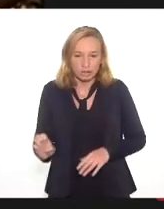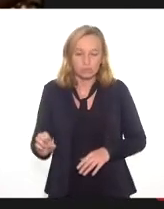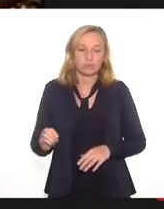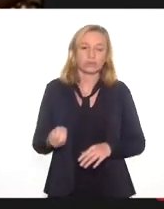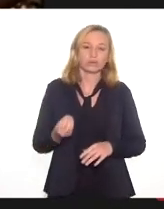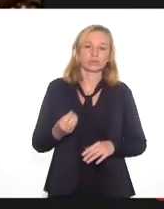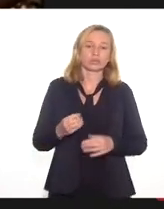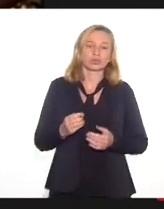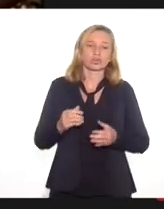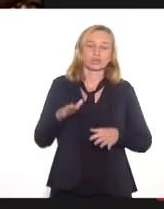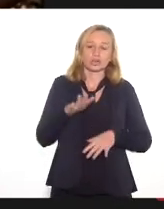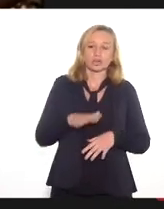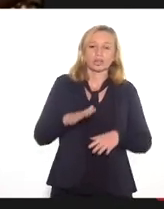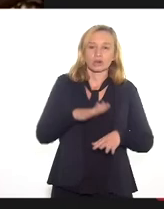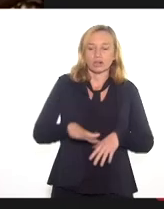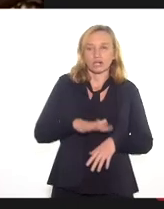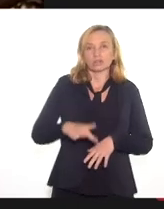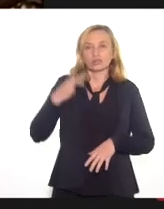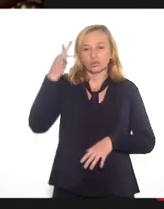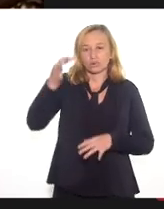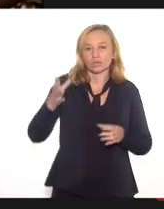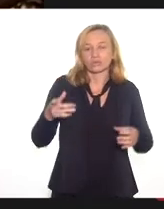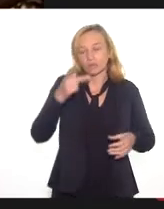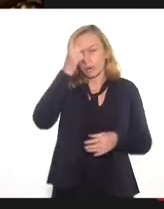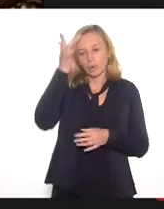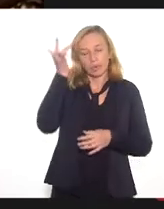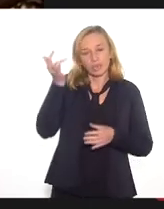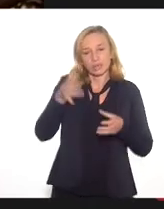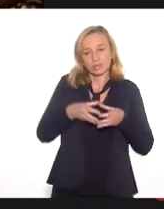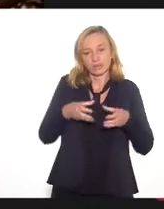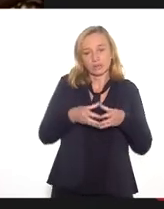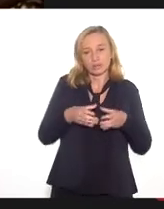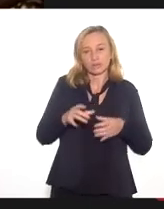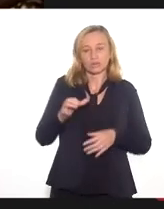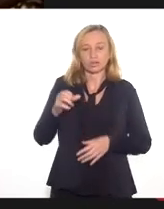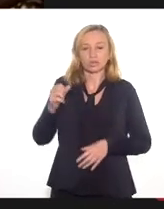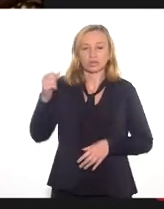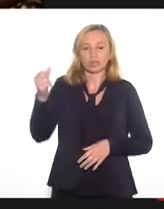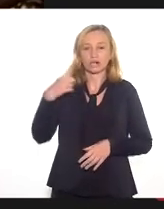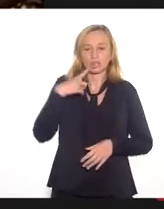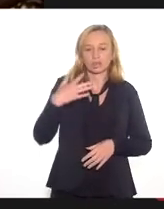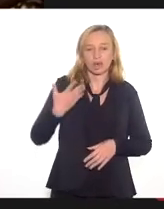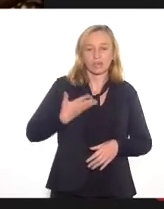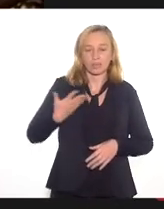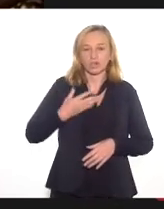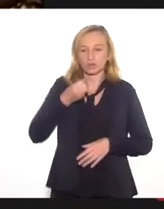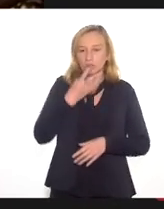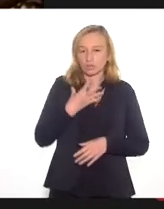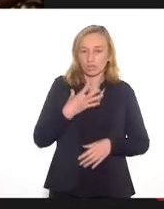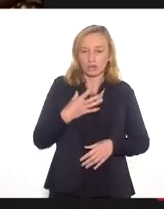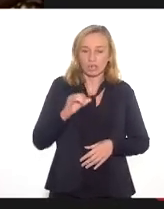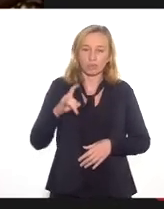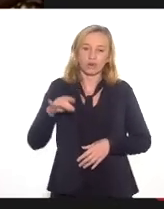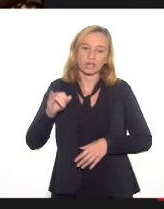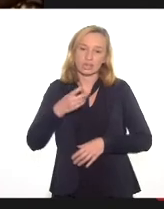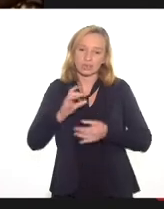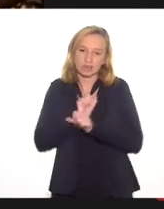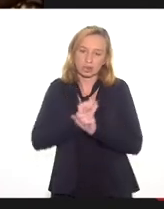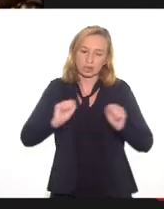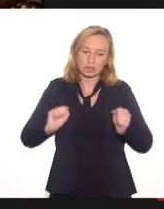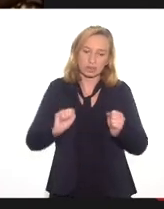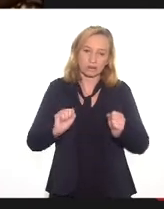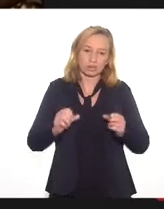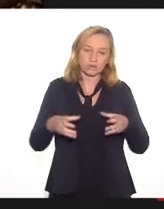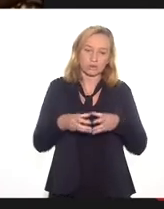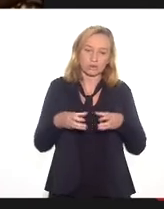Crianças Futuro do Amanhã e o Grupo Vigilantes da Luz Amigos do Bem da Abolução para além dos